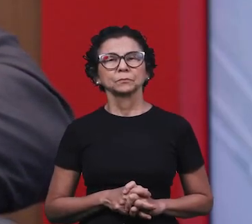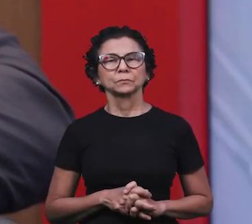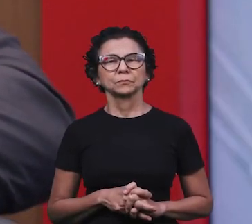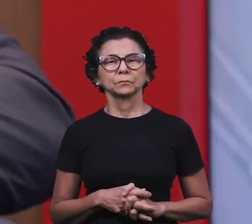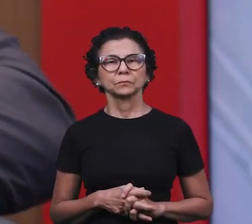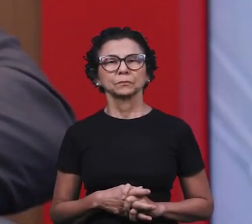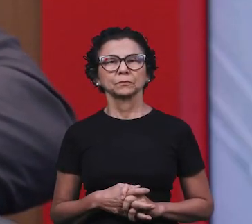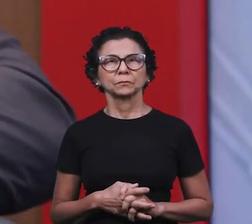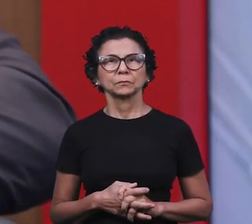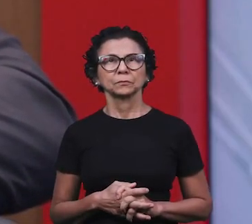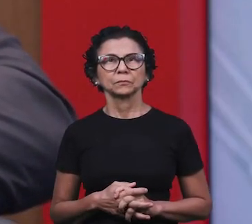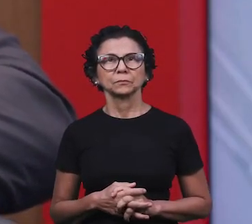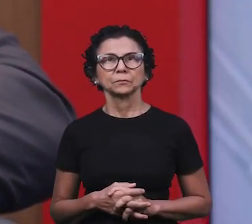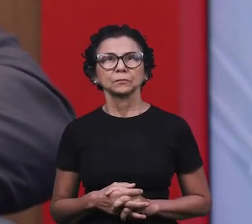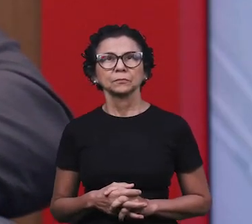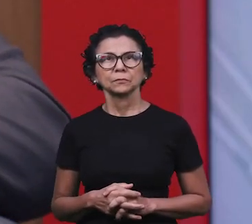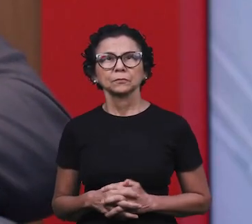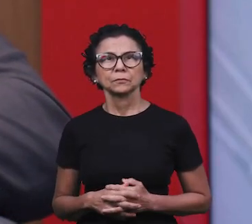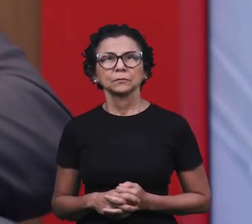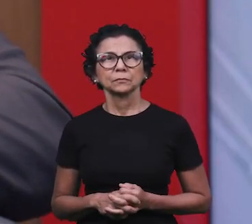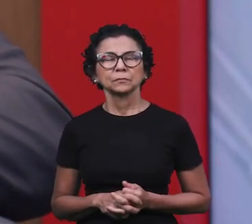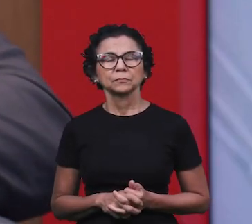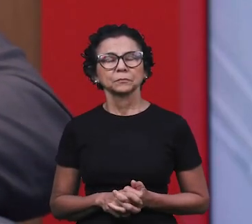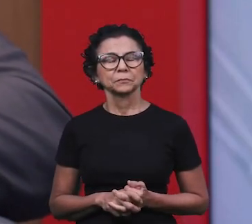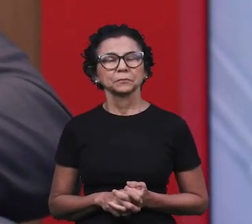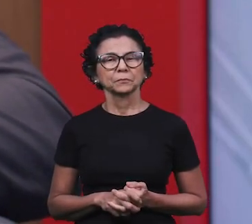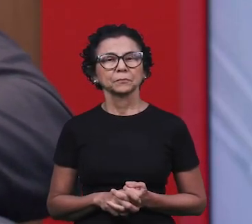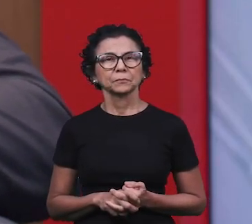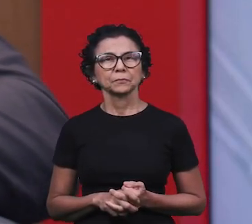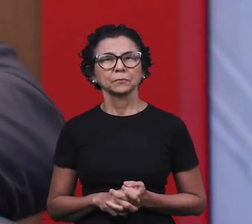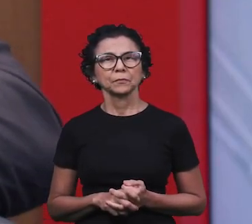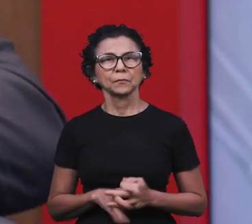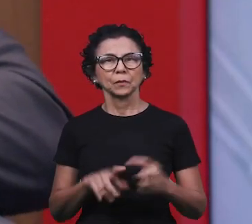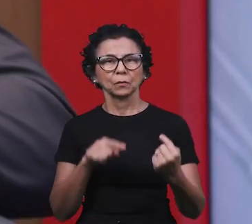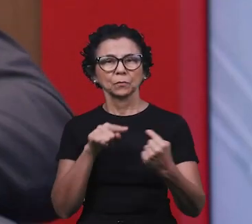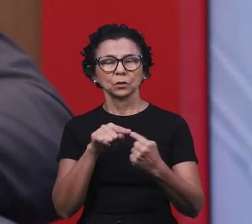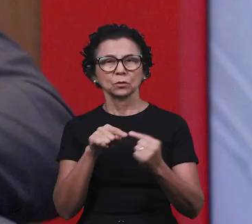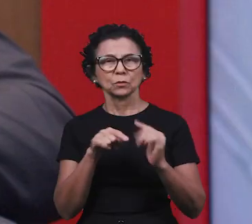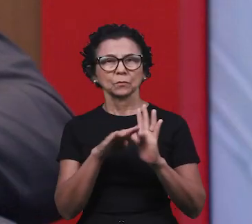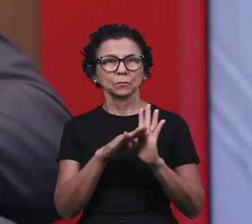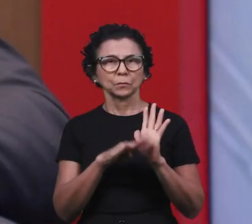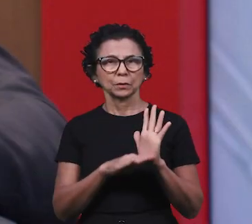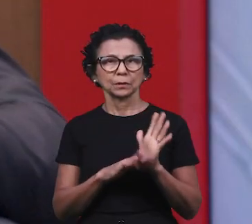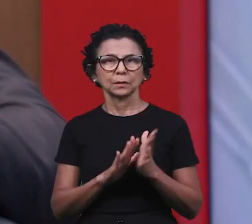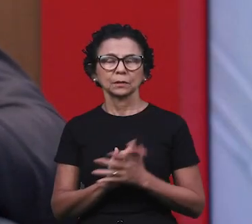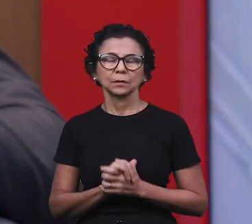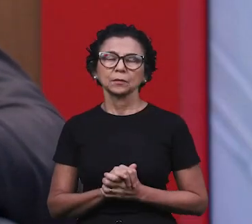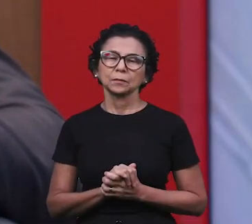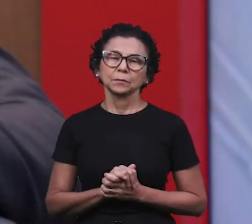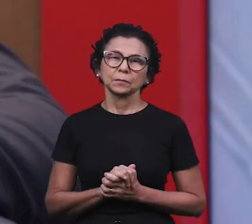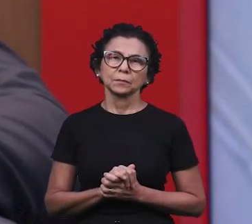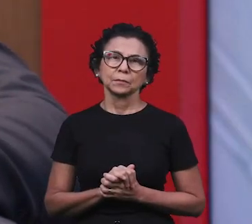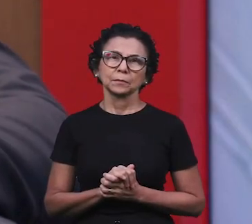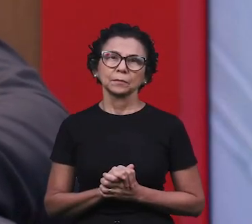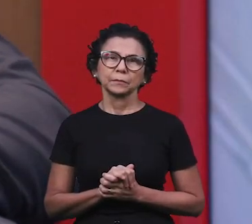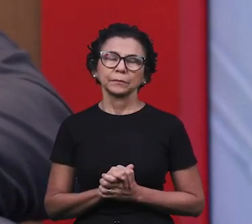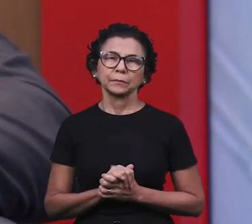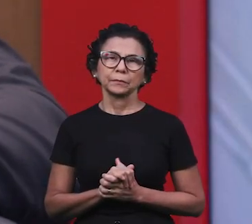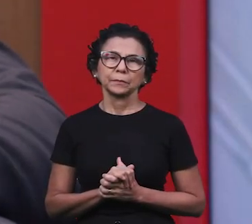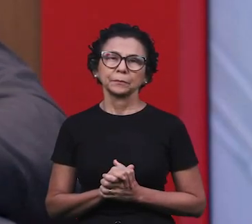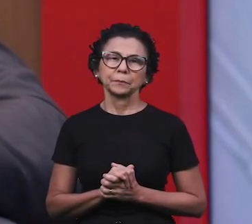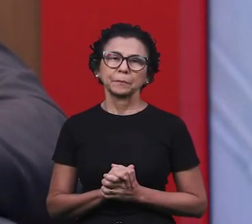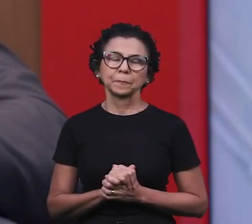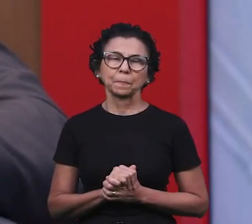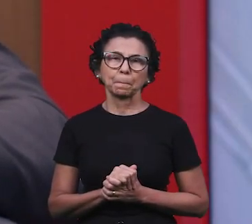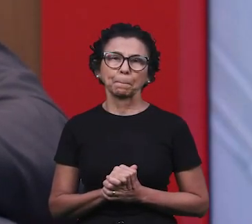trazendo para você, nosso telespectador e ouvinte, essas estratégias do Senhor para atrair o homem.